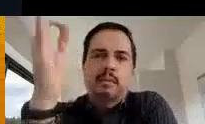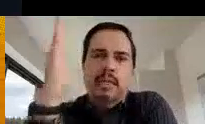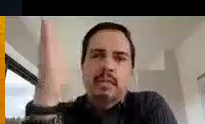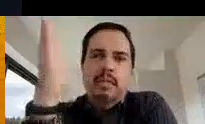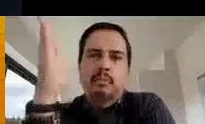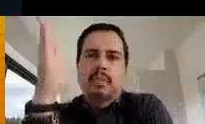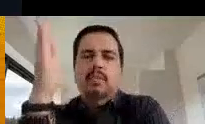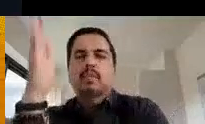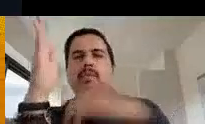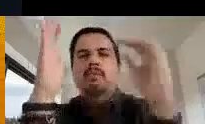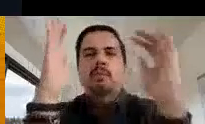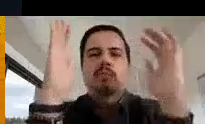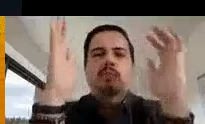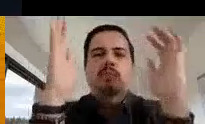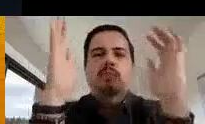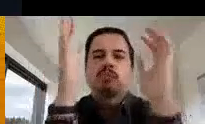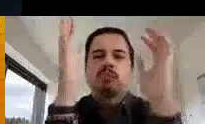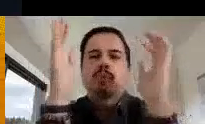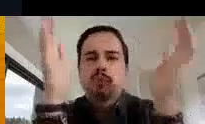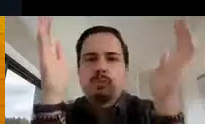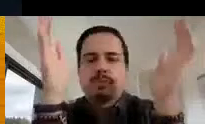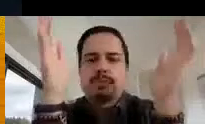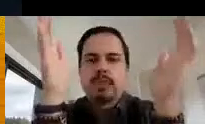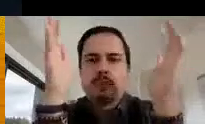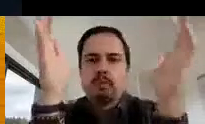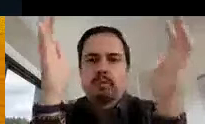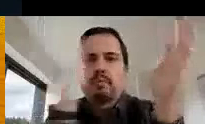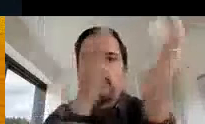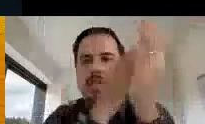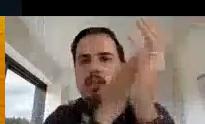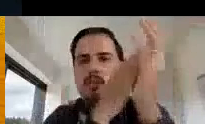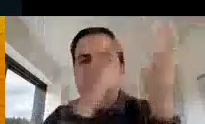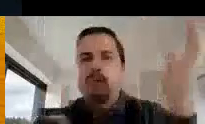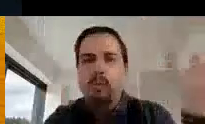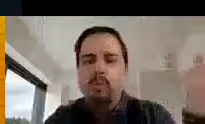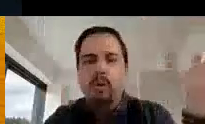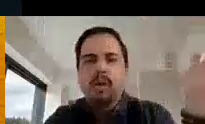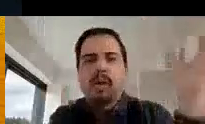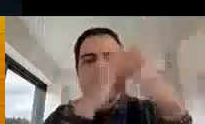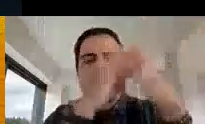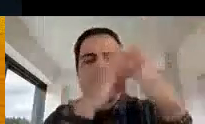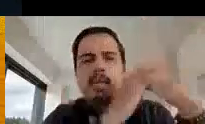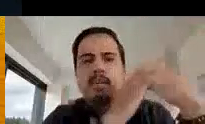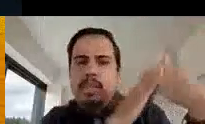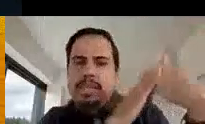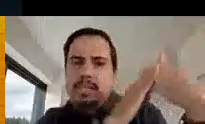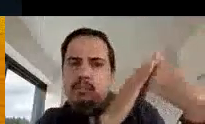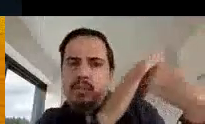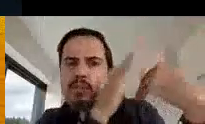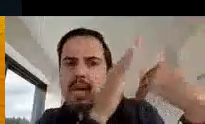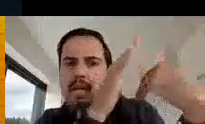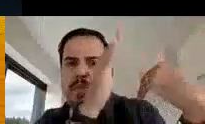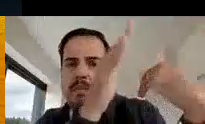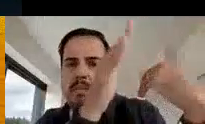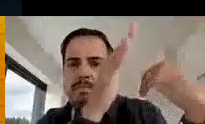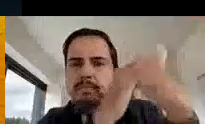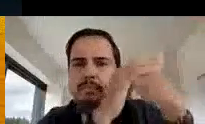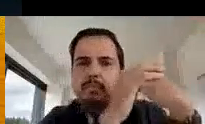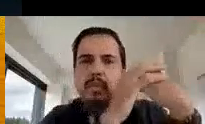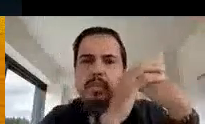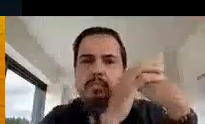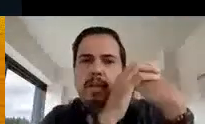Uma empresa para estar na transformação digital, a transformação digital é um fluxo, você entra num flow em que você atinge um